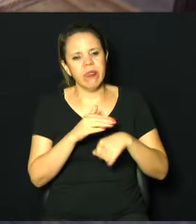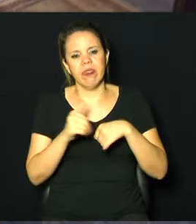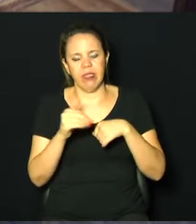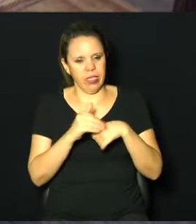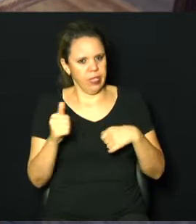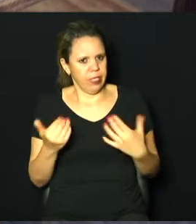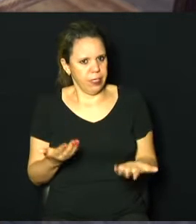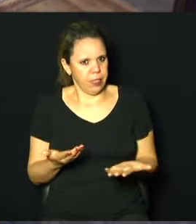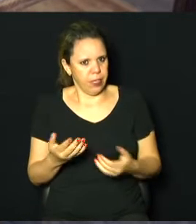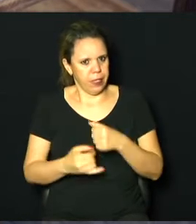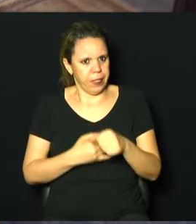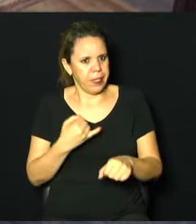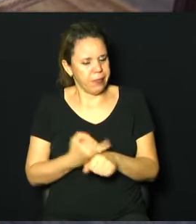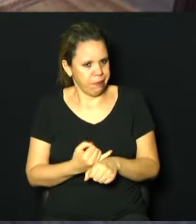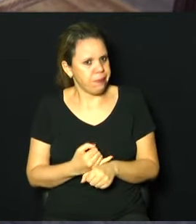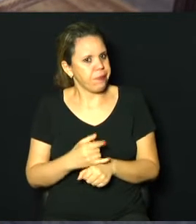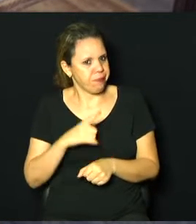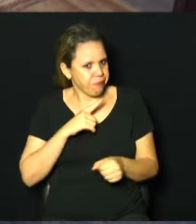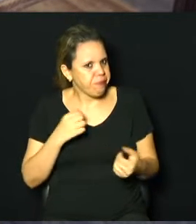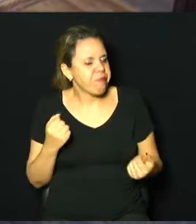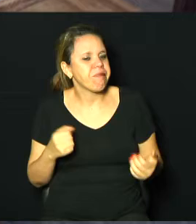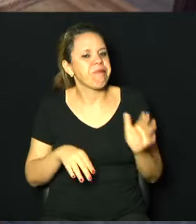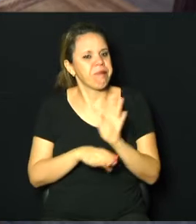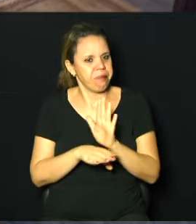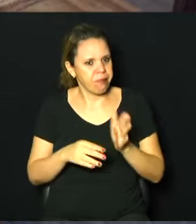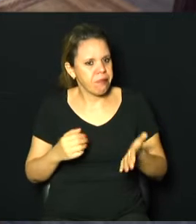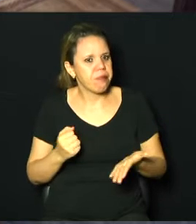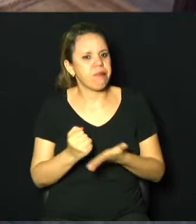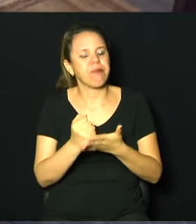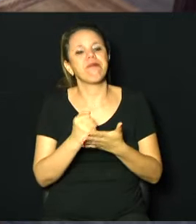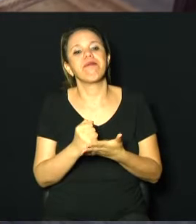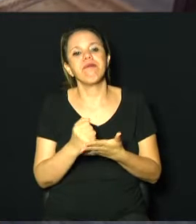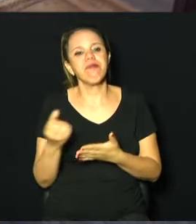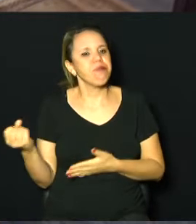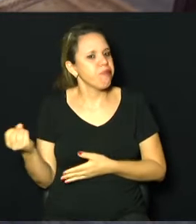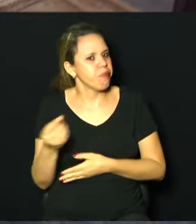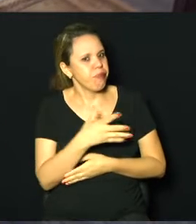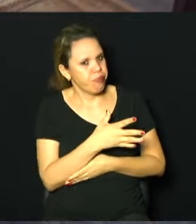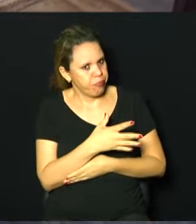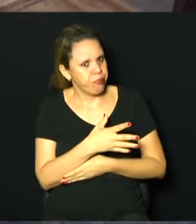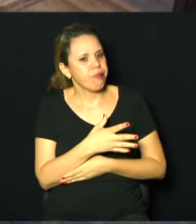carinho, mas o online tem ajudado e auxiliado e trazendo